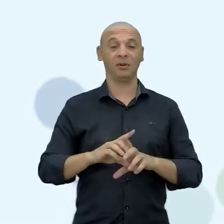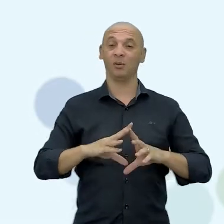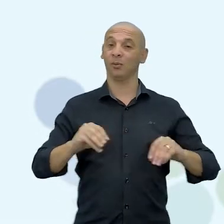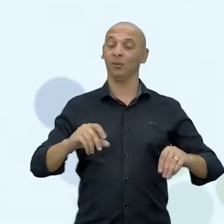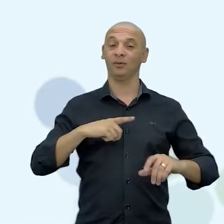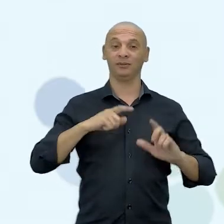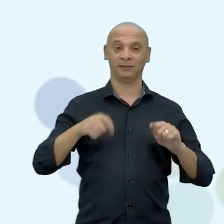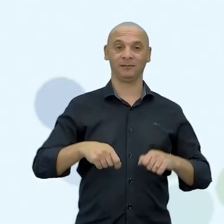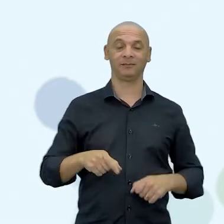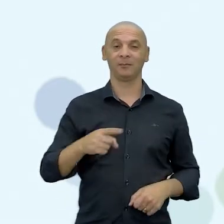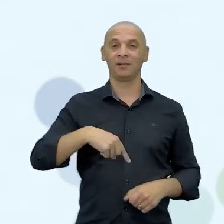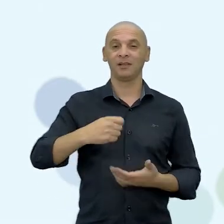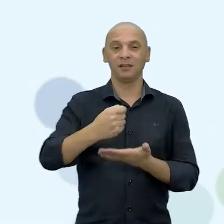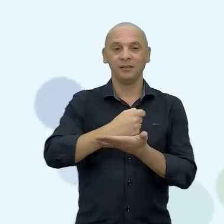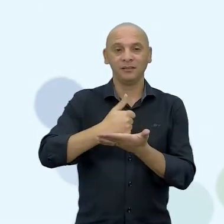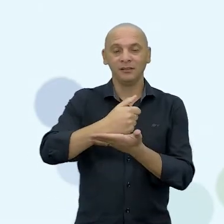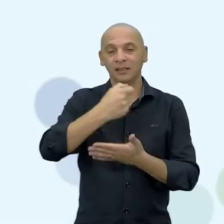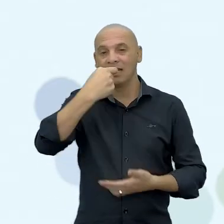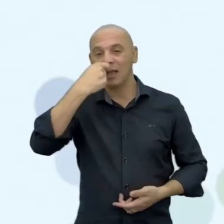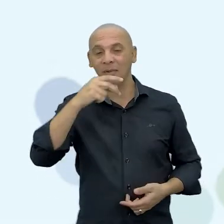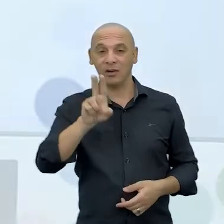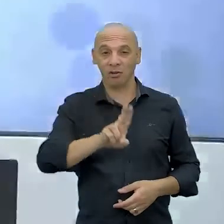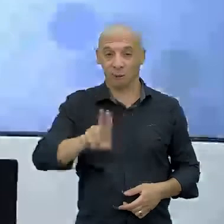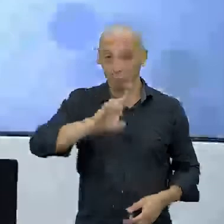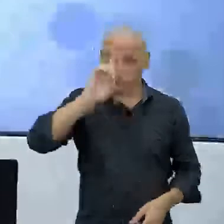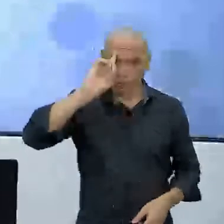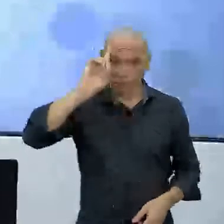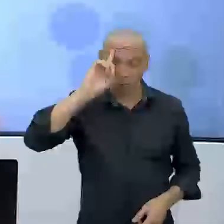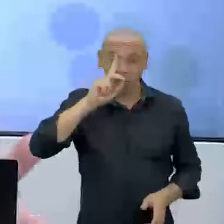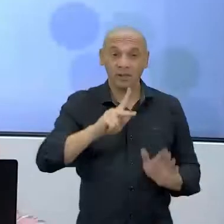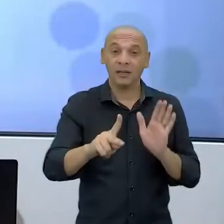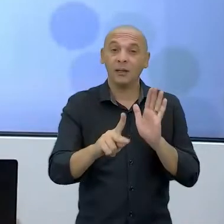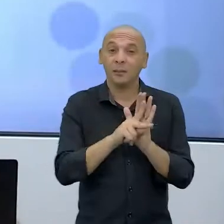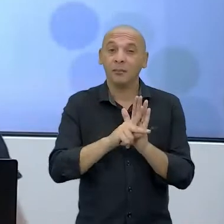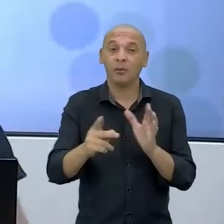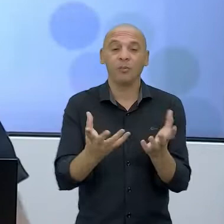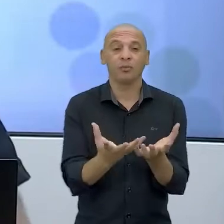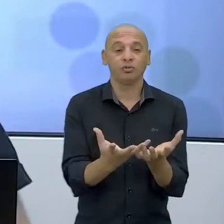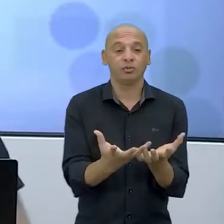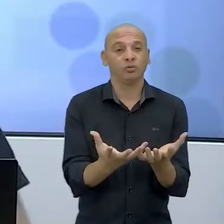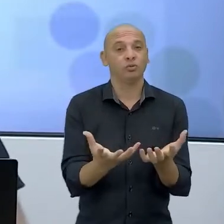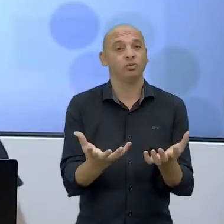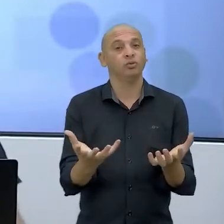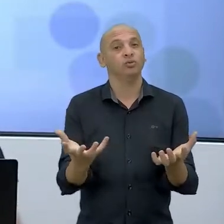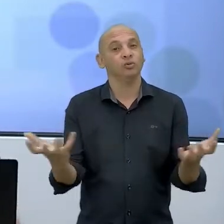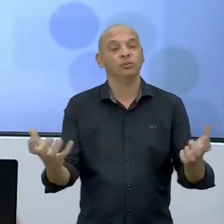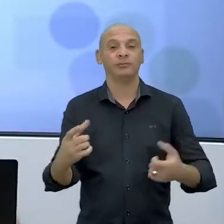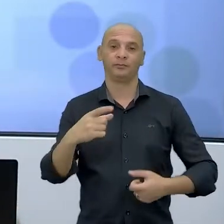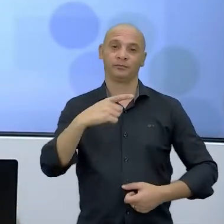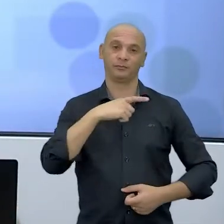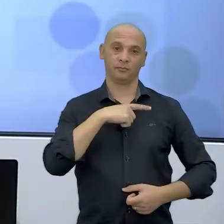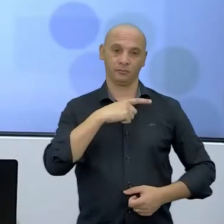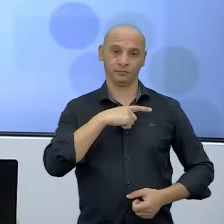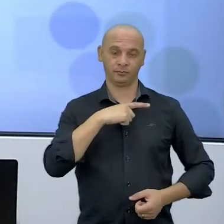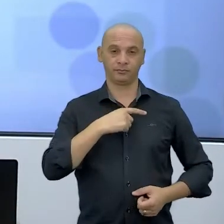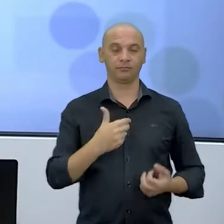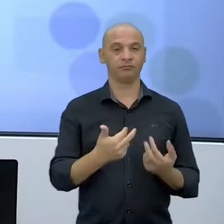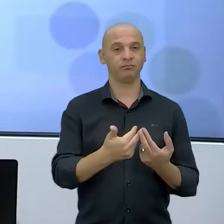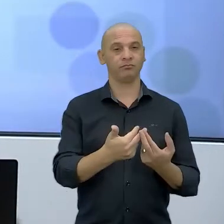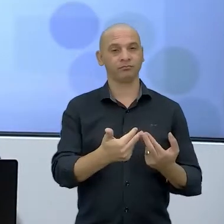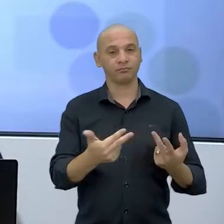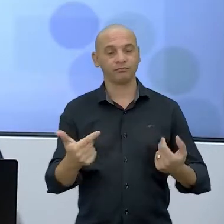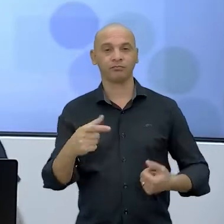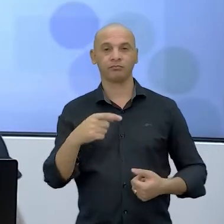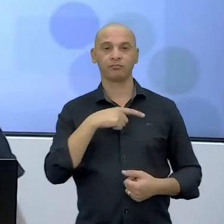que nós utilizamos no nosso dia a dia, sim, vem aí, né, tanto aí dos micro-organismos que